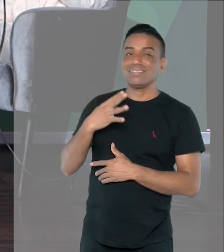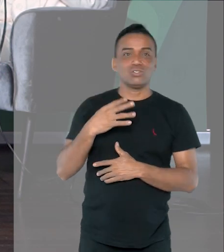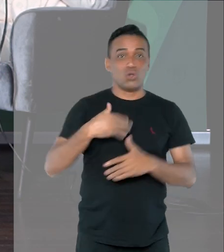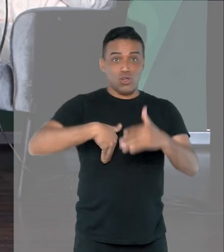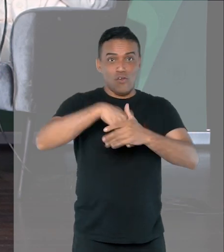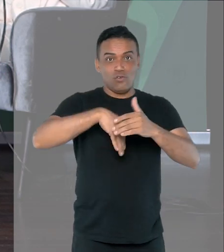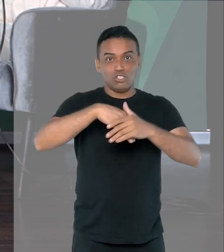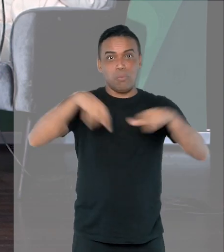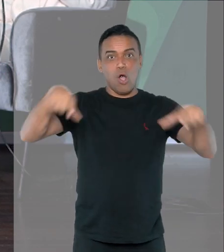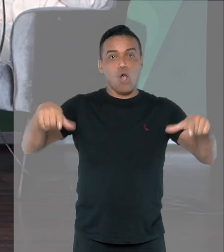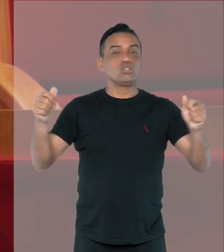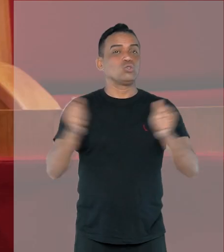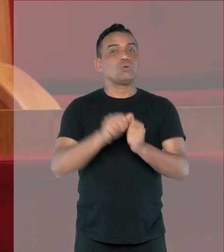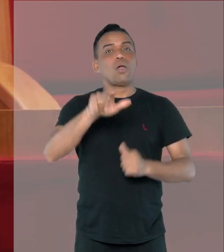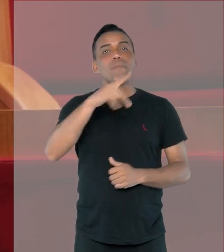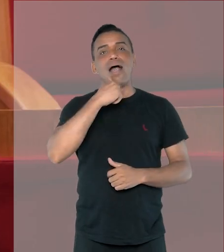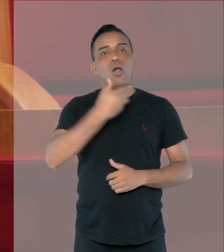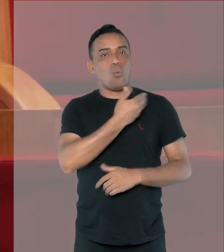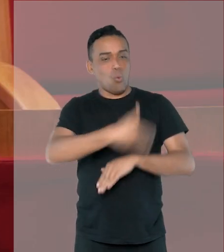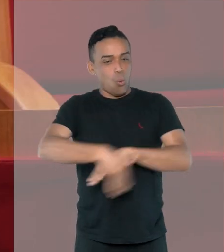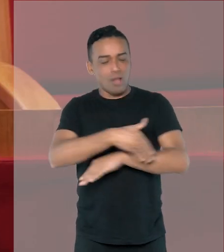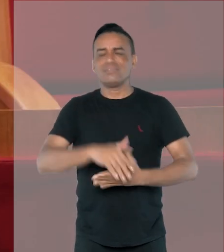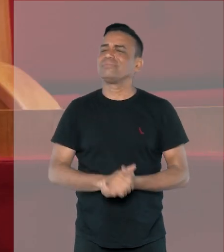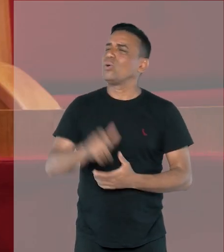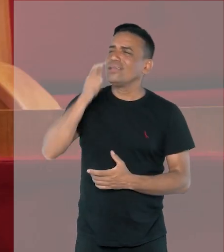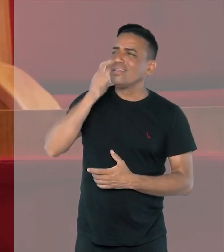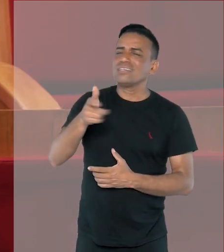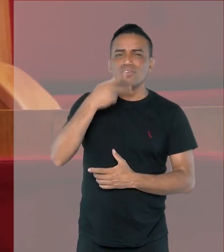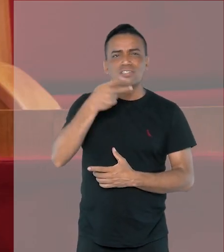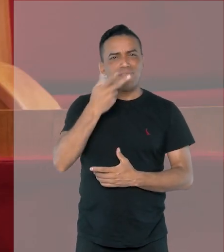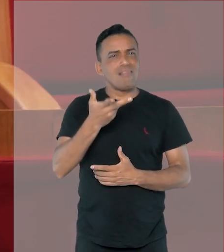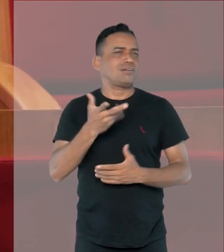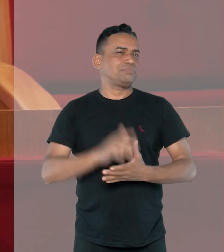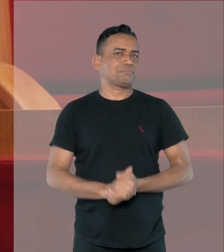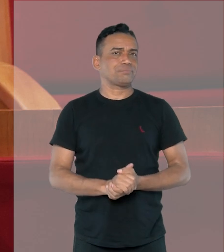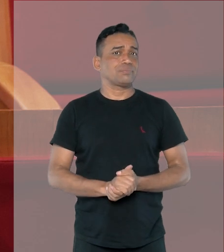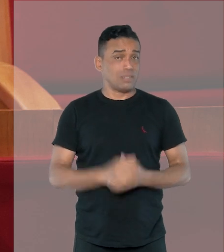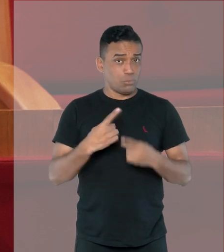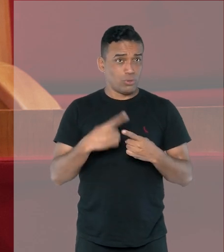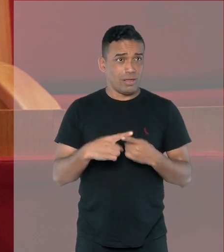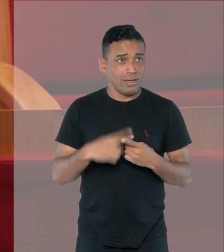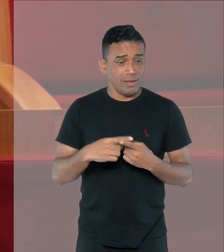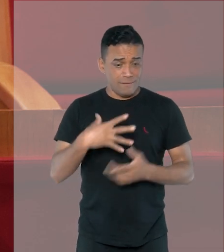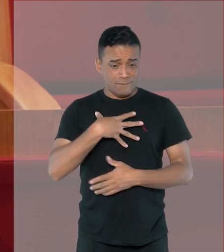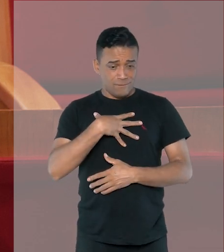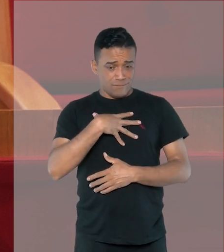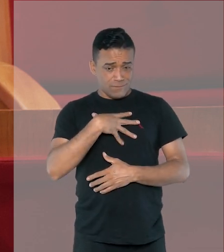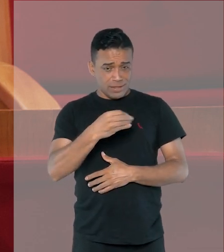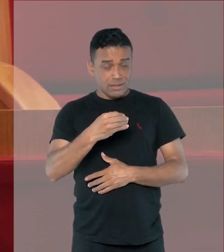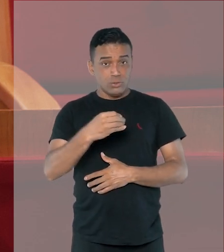rua. E que é uma Agora, é interessante a senhora falando assim, porque, olha que legal, os filhos de Pedro